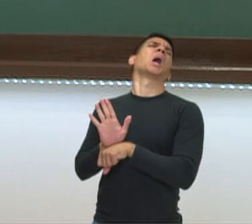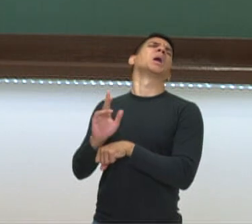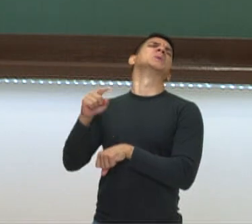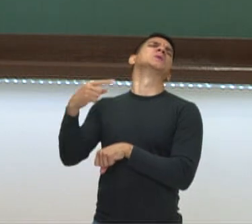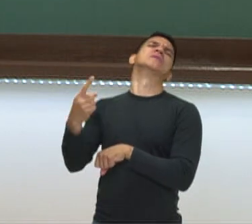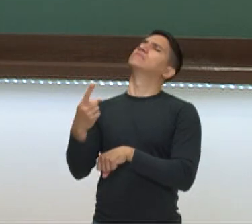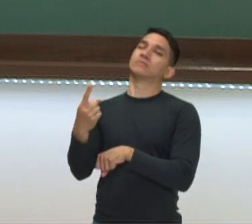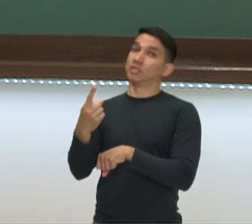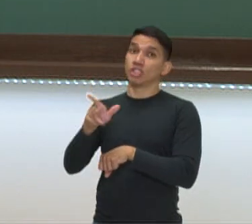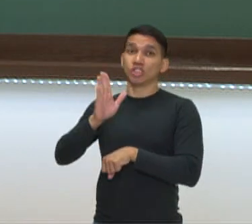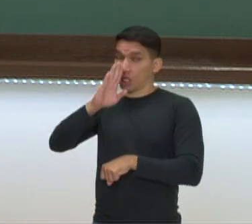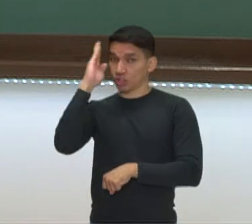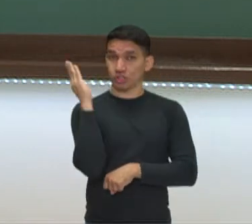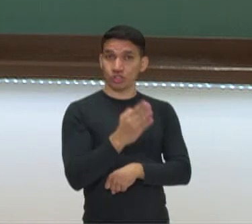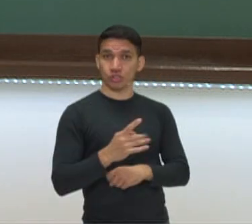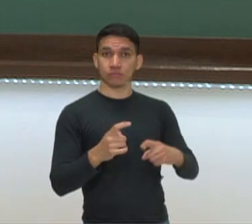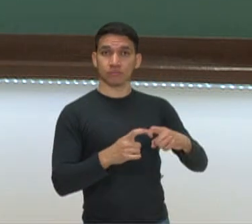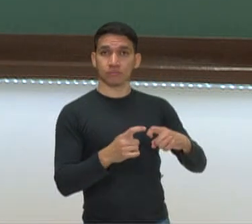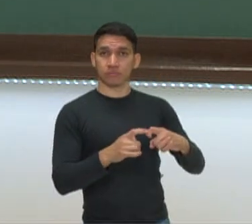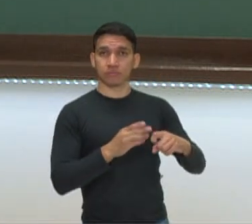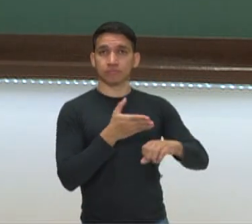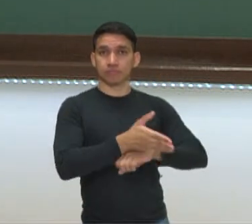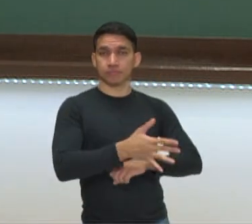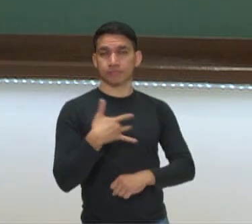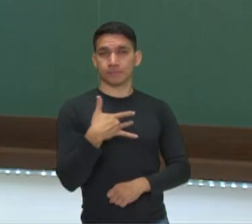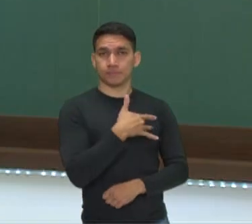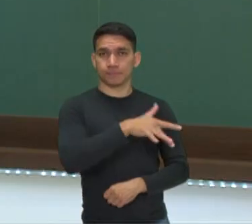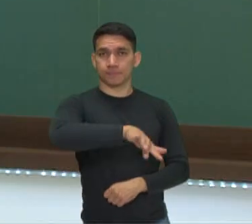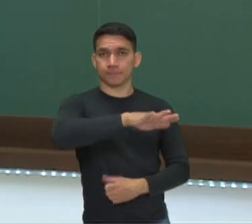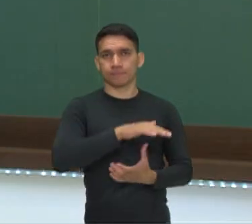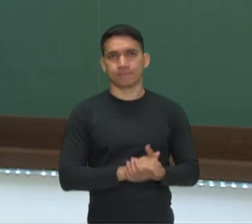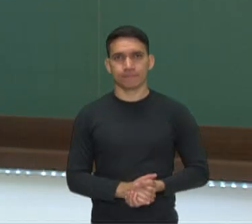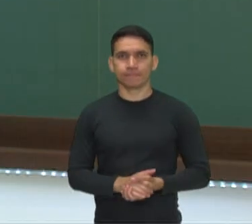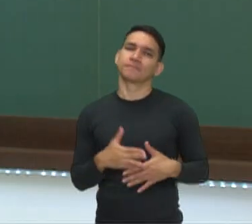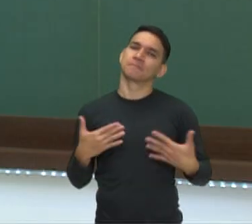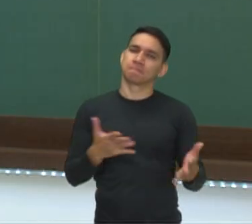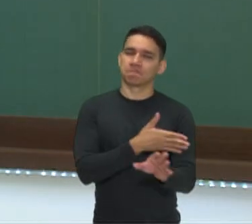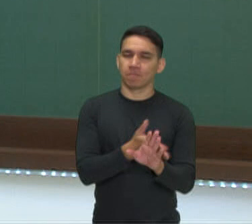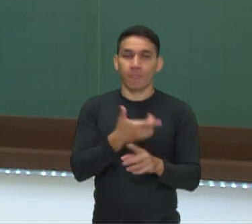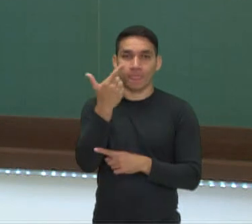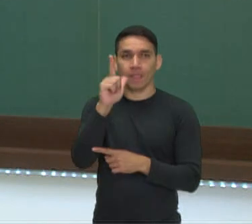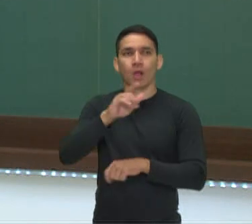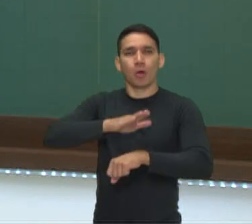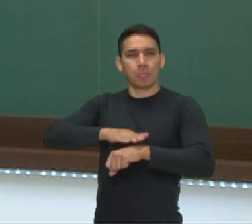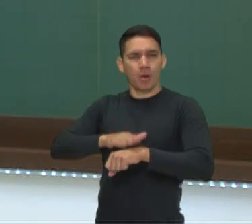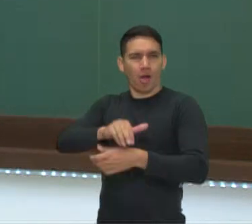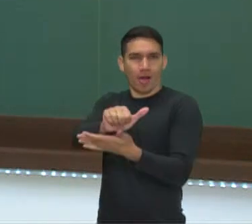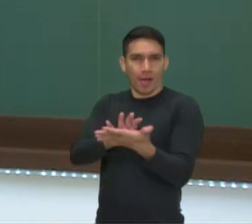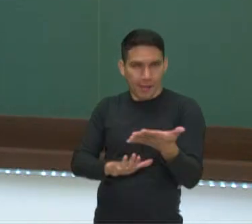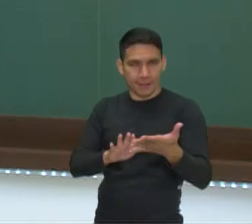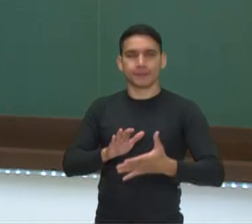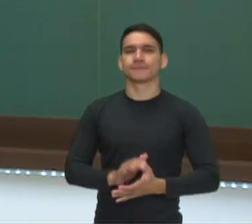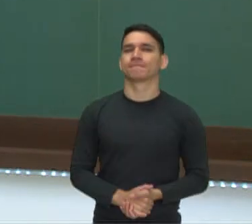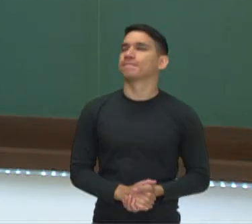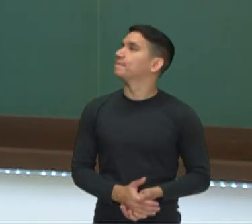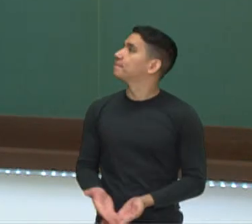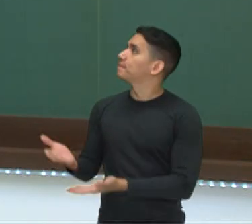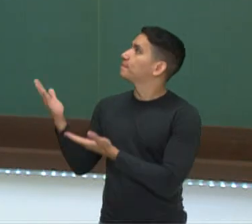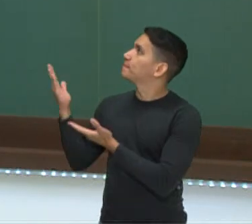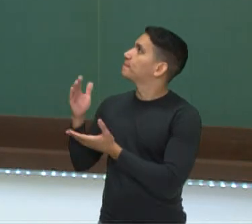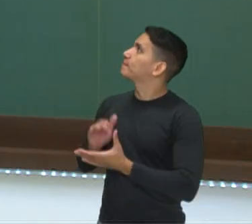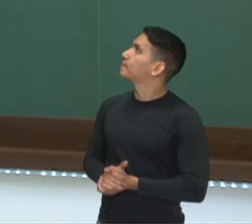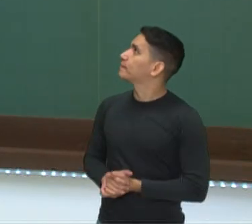consultar um profissional da saúde. E aí temos mais um momento de atividade.